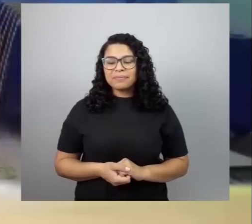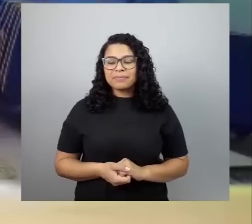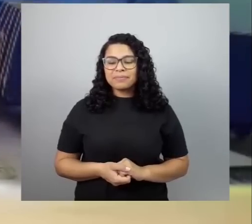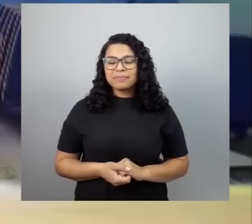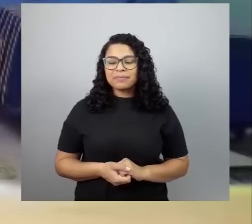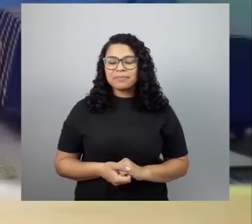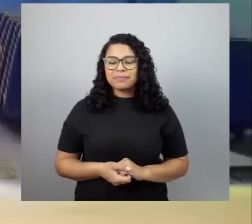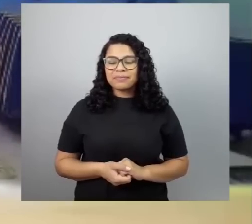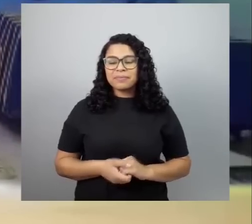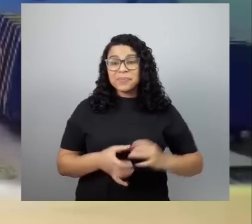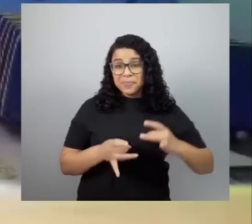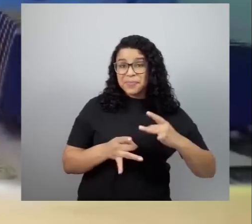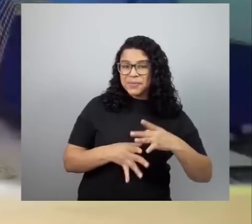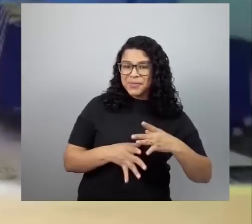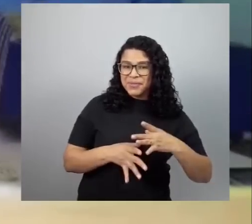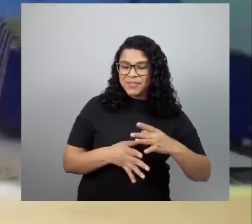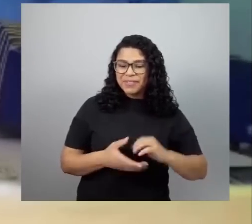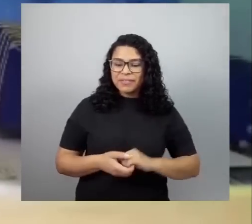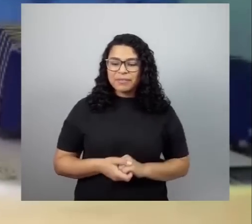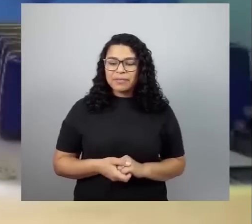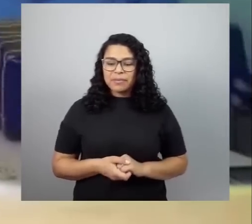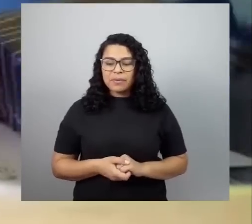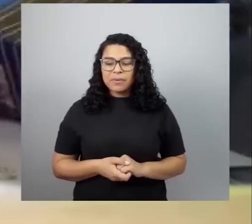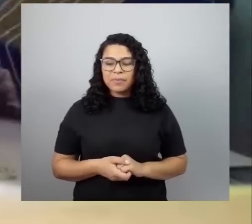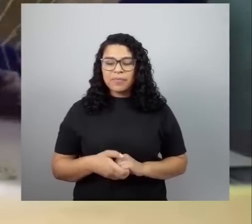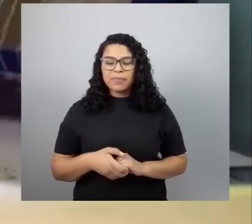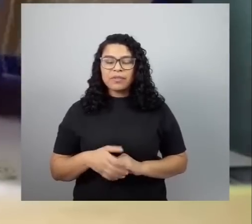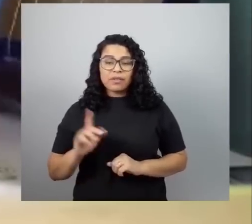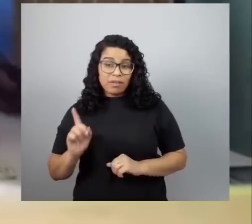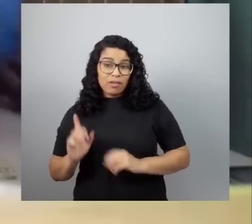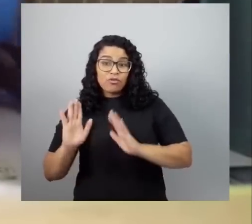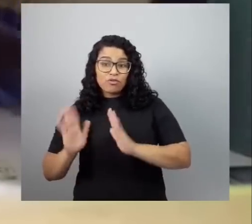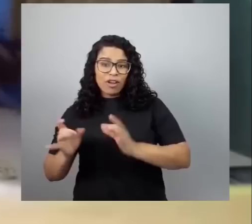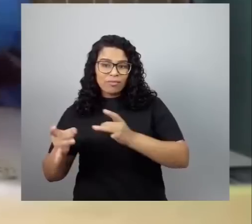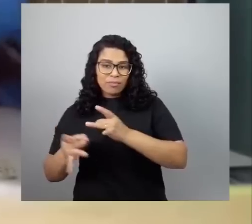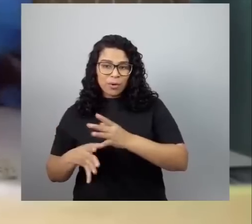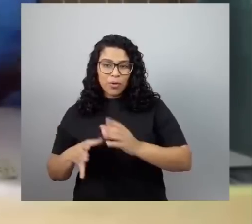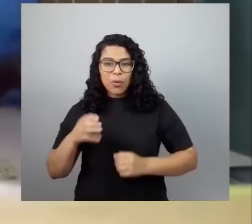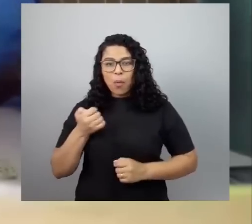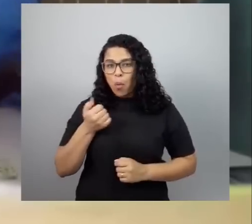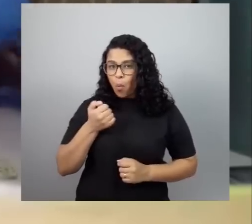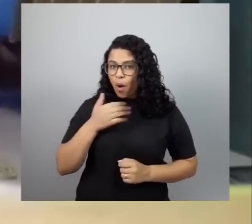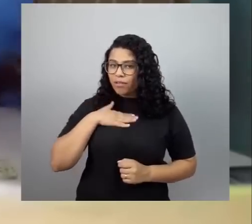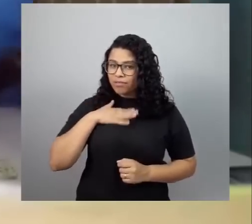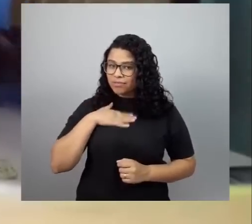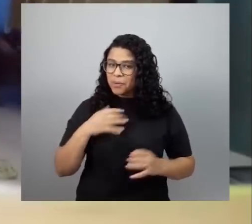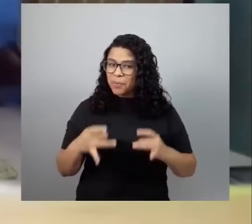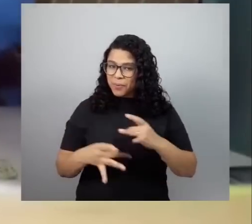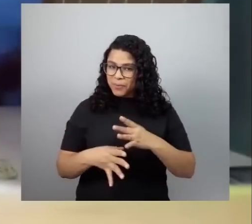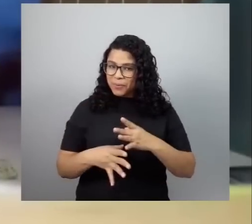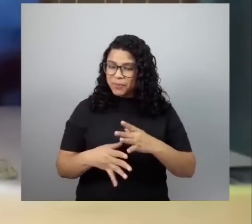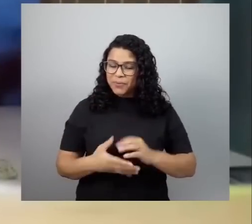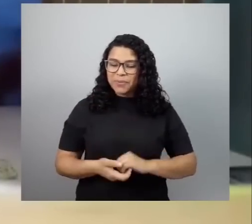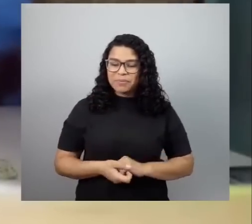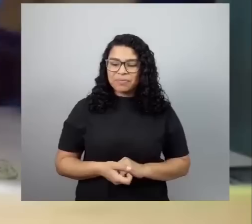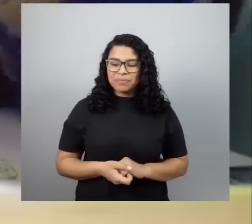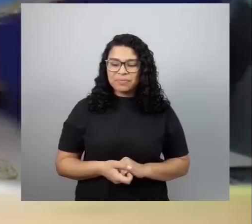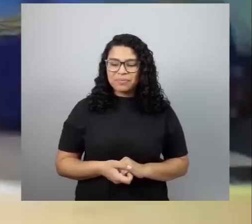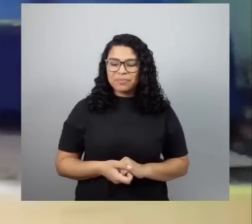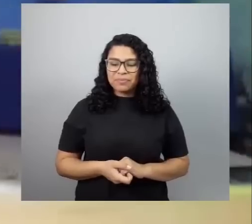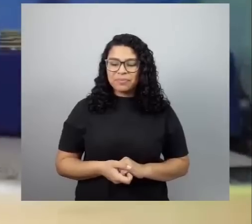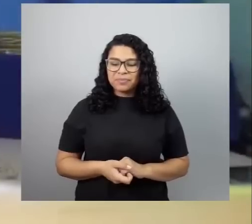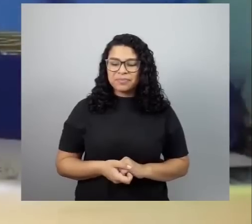O dia pronto. A Ana já acabou dela e eu já estou terminando o meu. E o meu já está